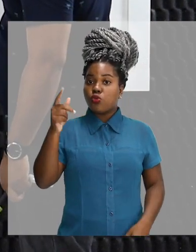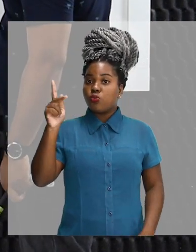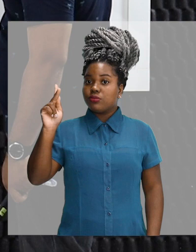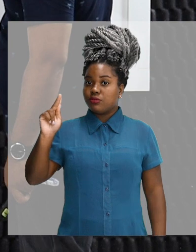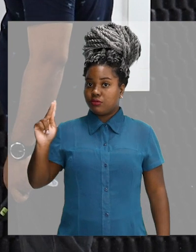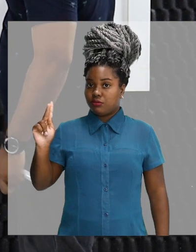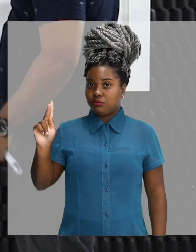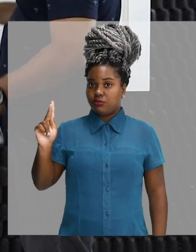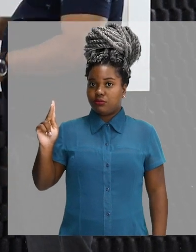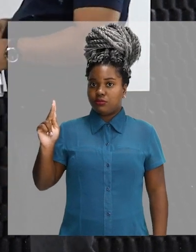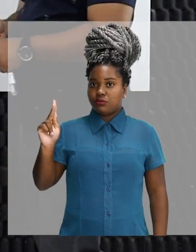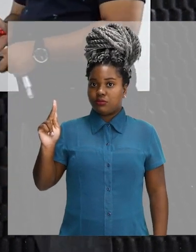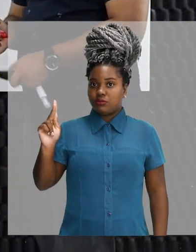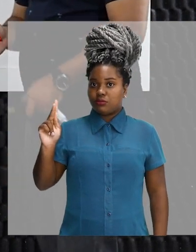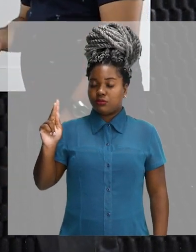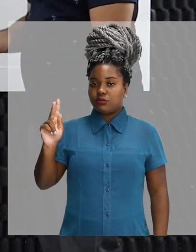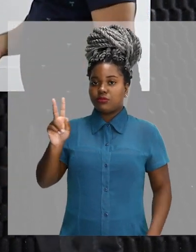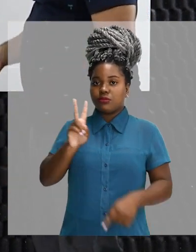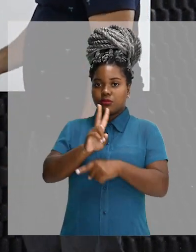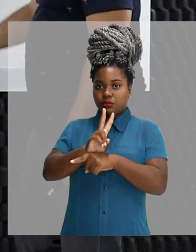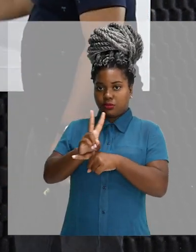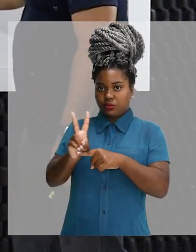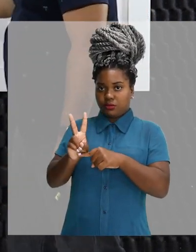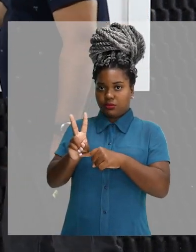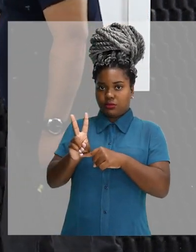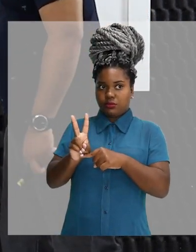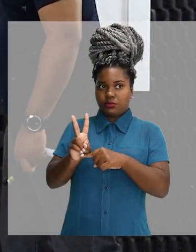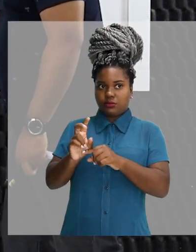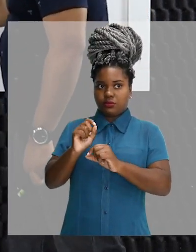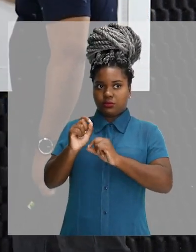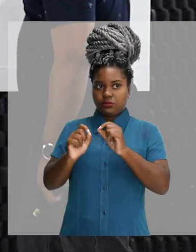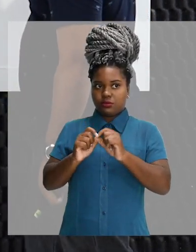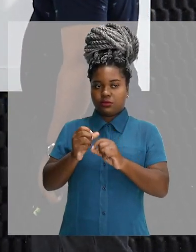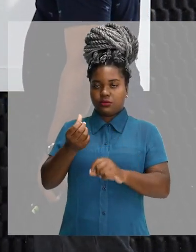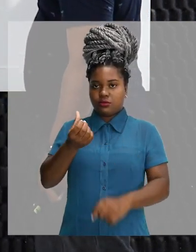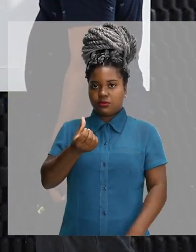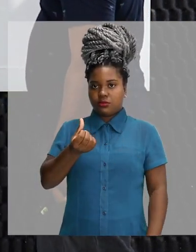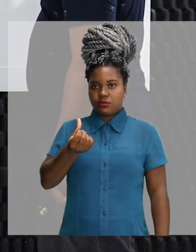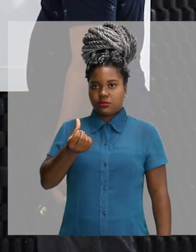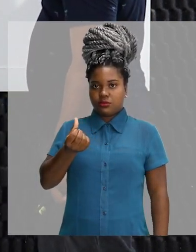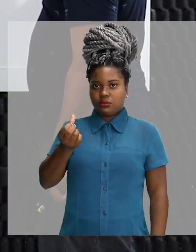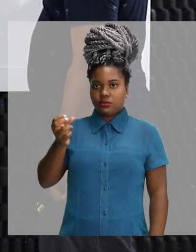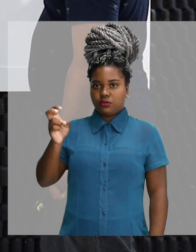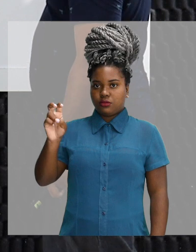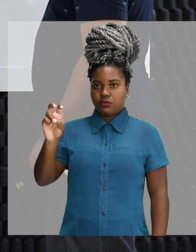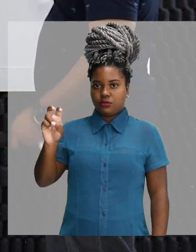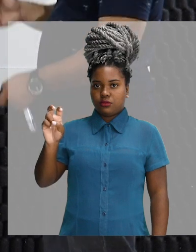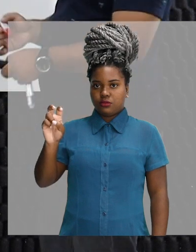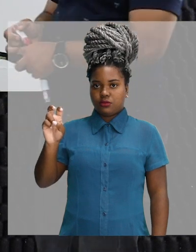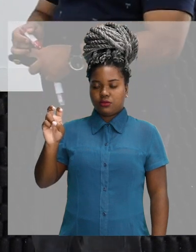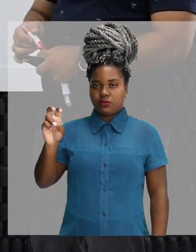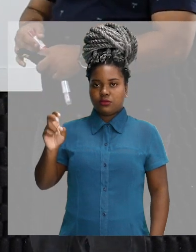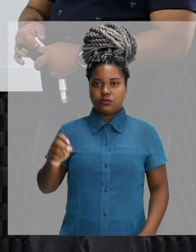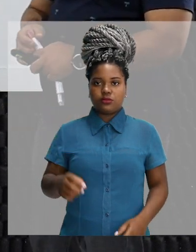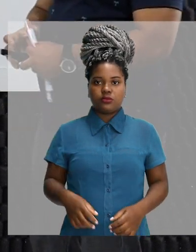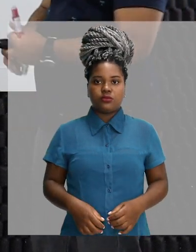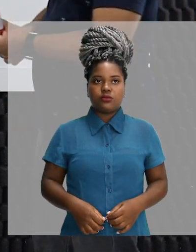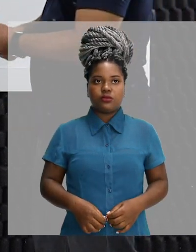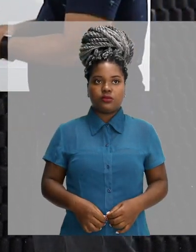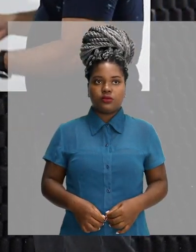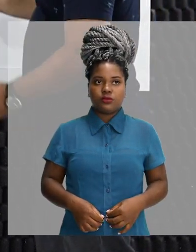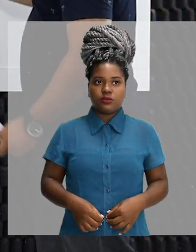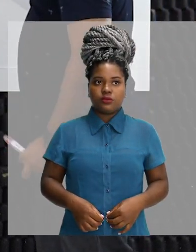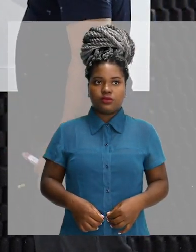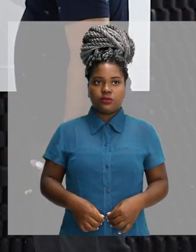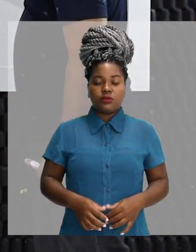deu no início, e a velocidade que eu encontrei é 65.